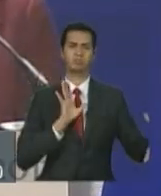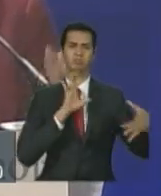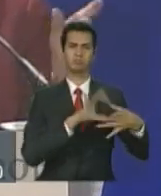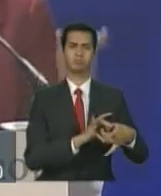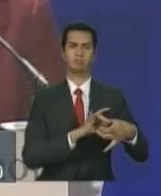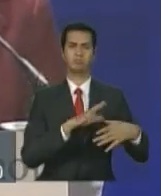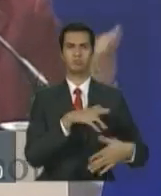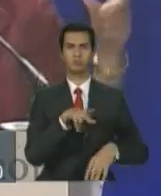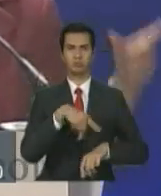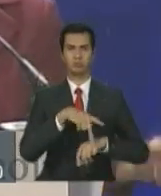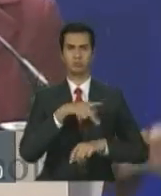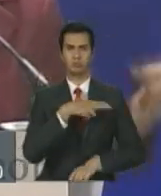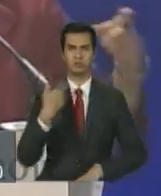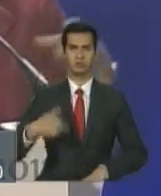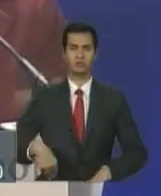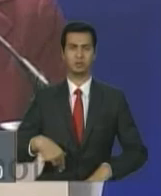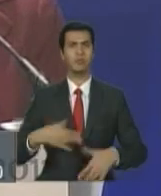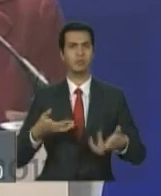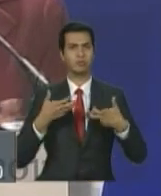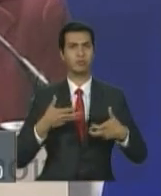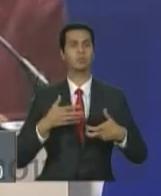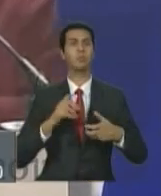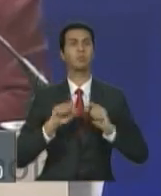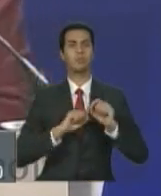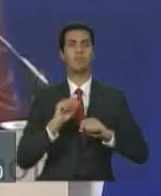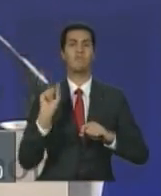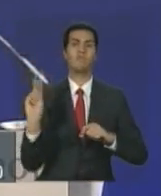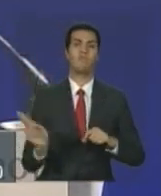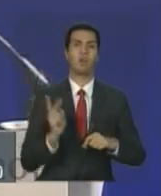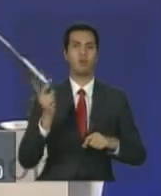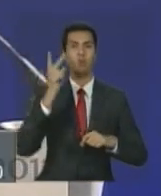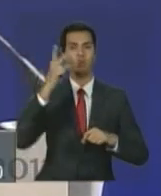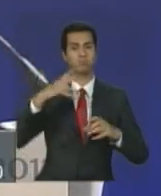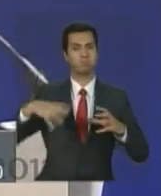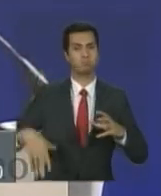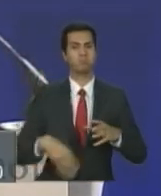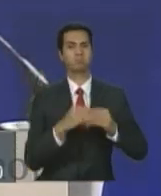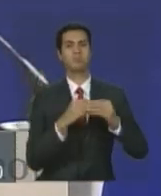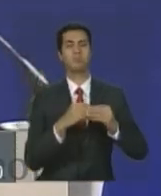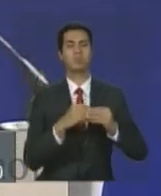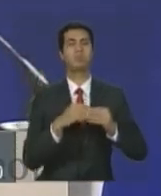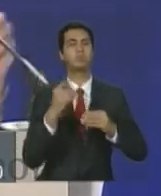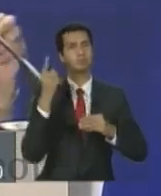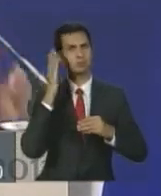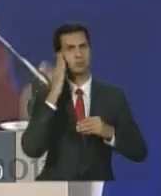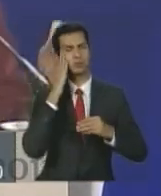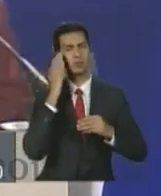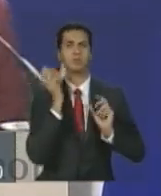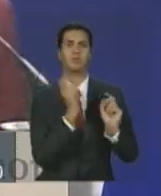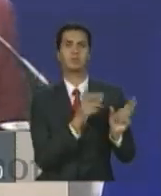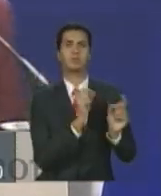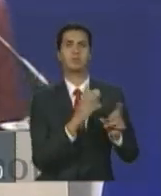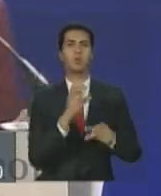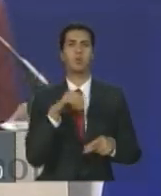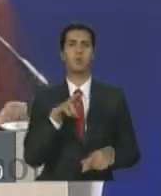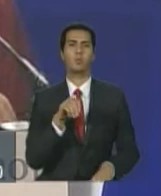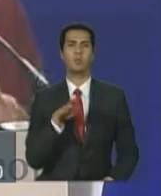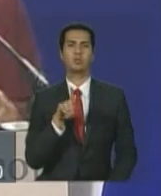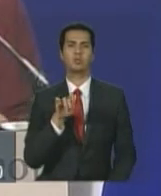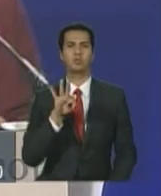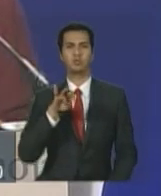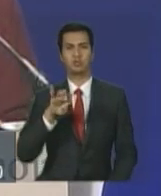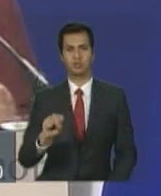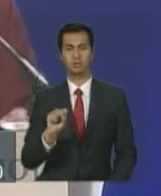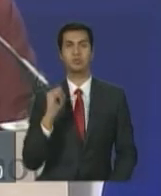uma relação baseada na agregação de valor, em que pese commodities é importante, queremos essa relação.